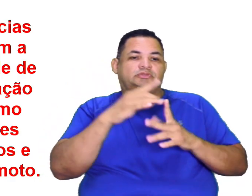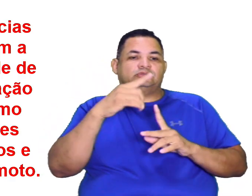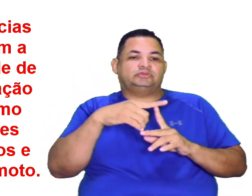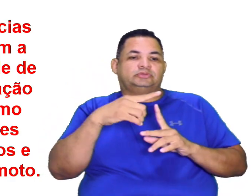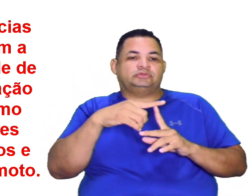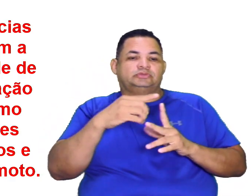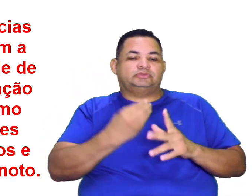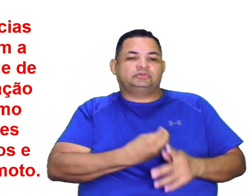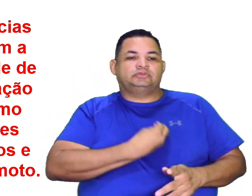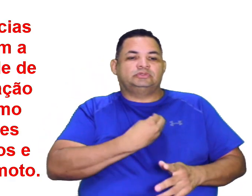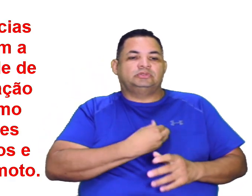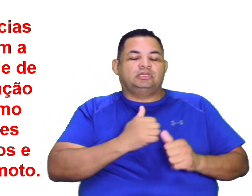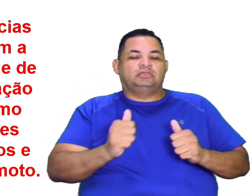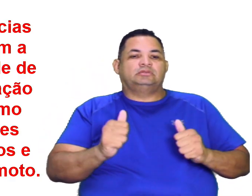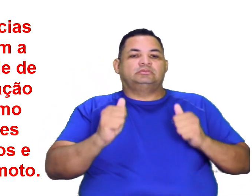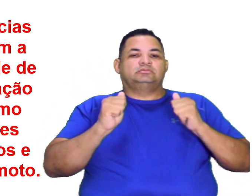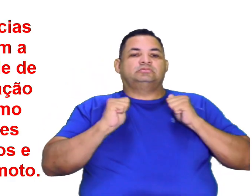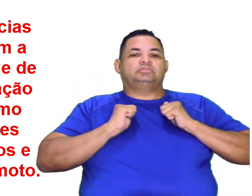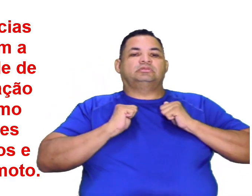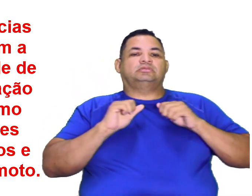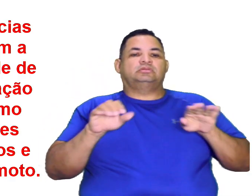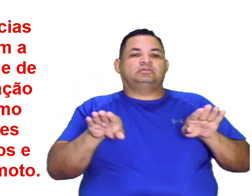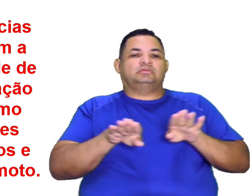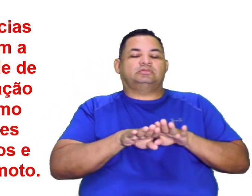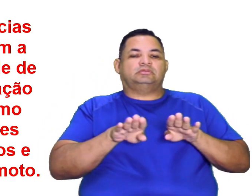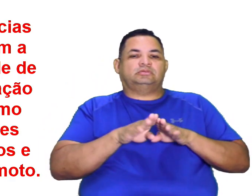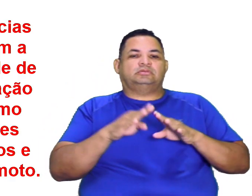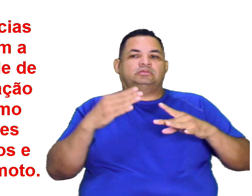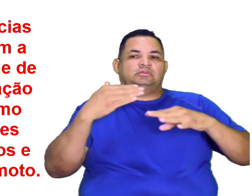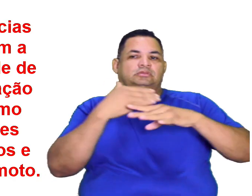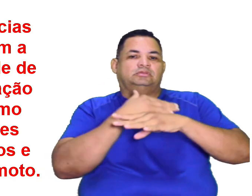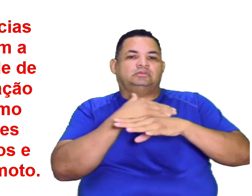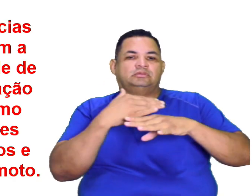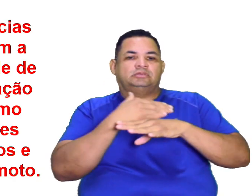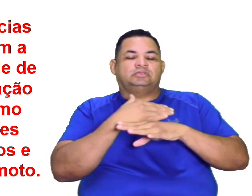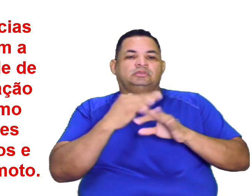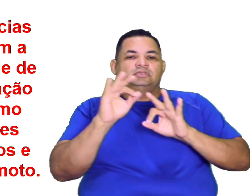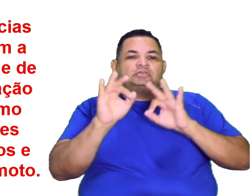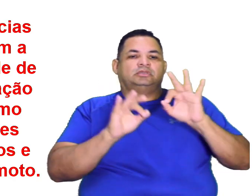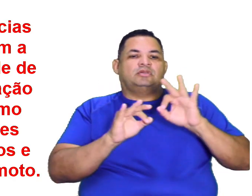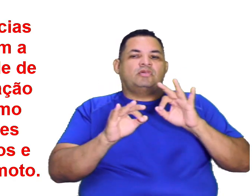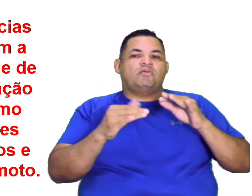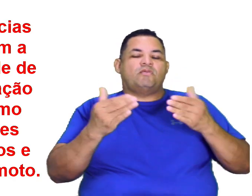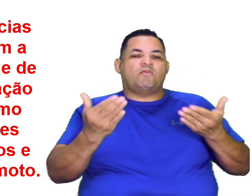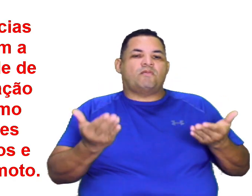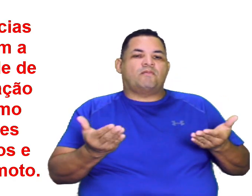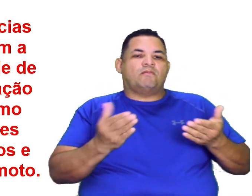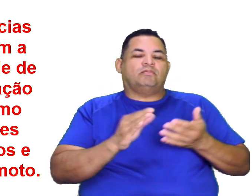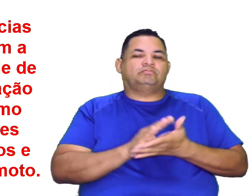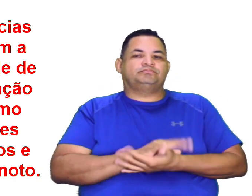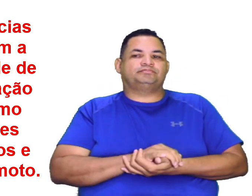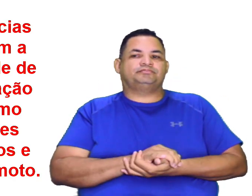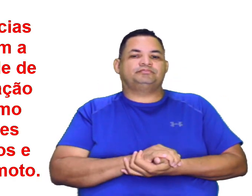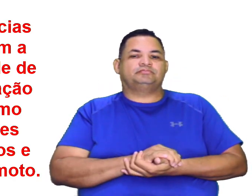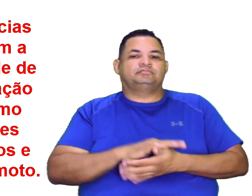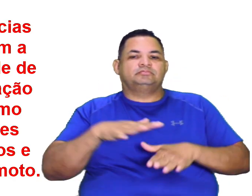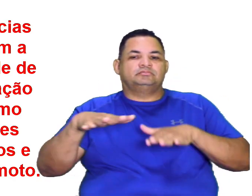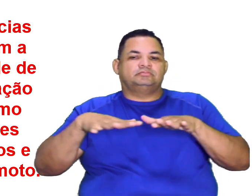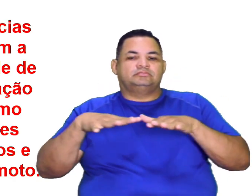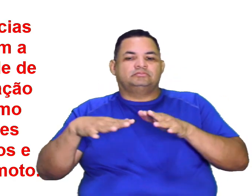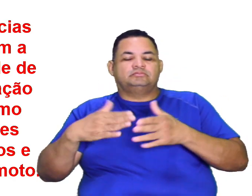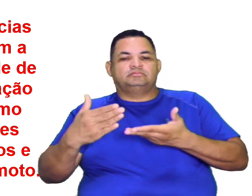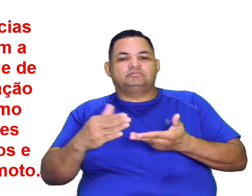vida mais sedentário, também a questão da urbanização, e essa urbanização faz com que a gente se